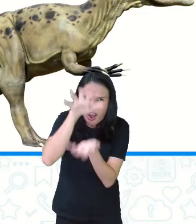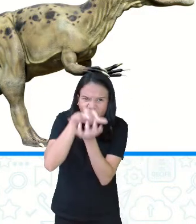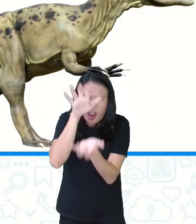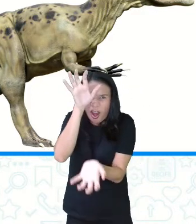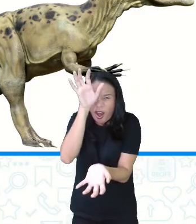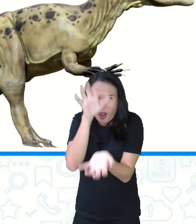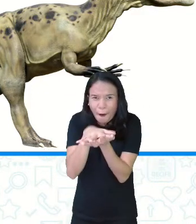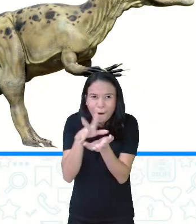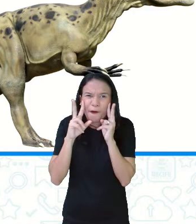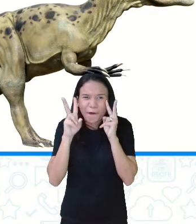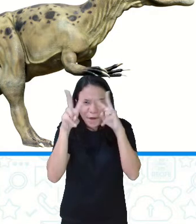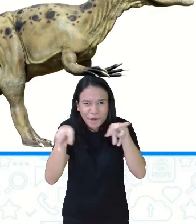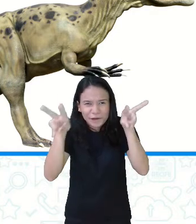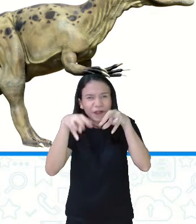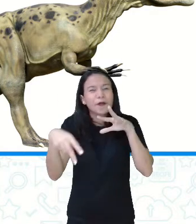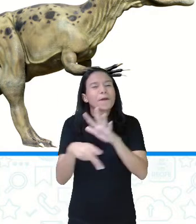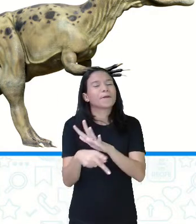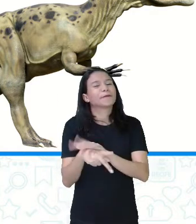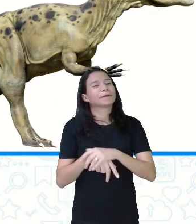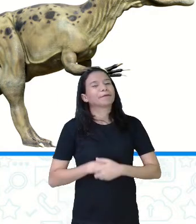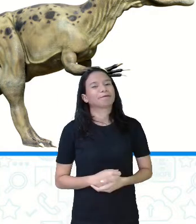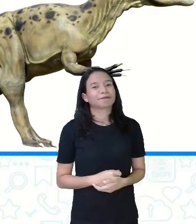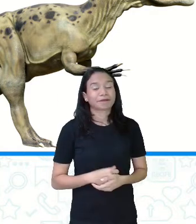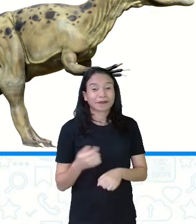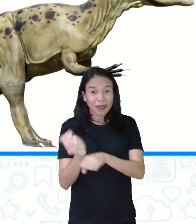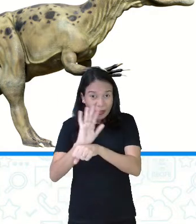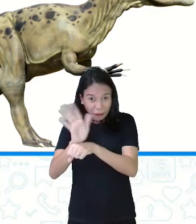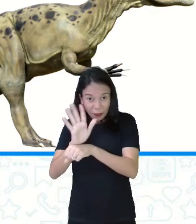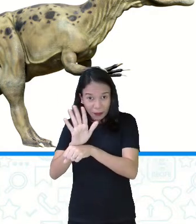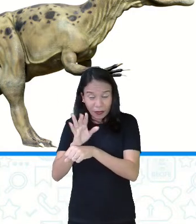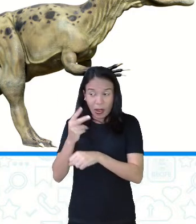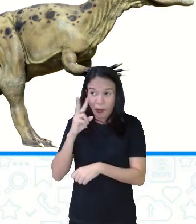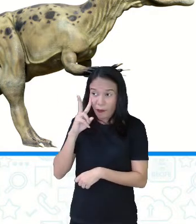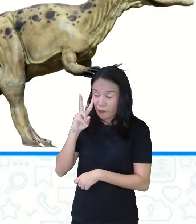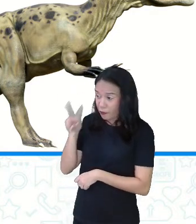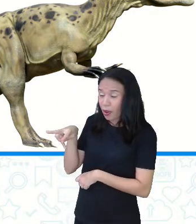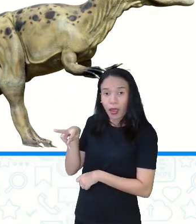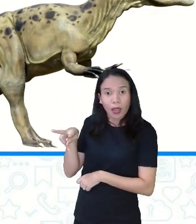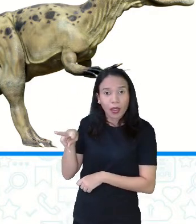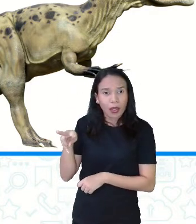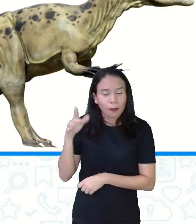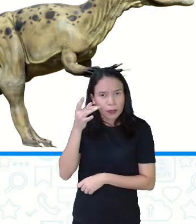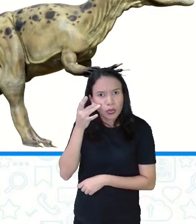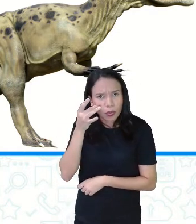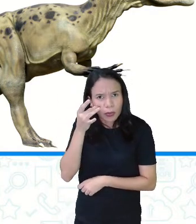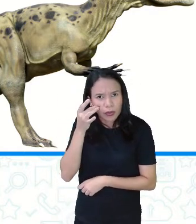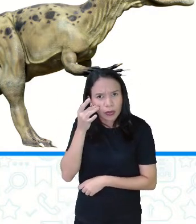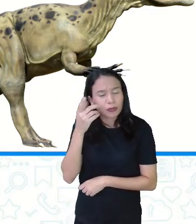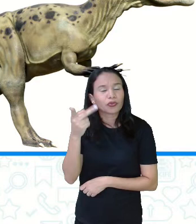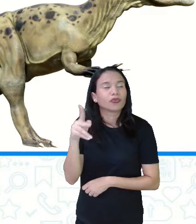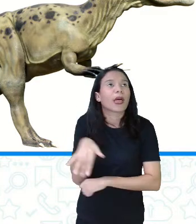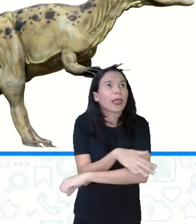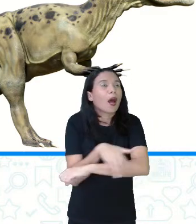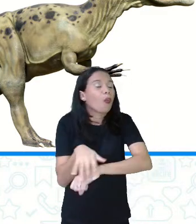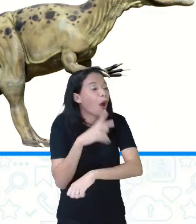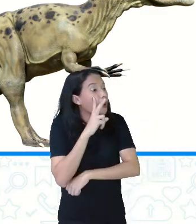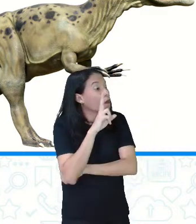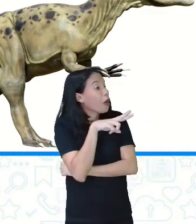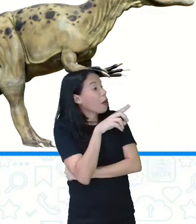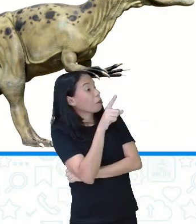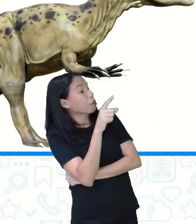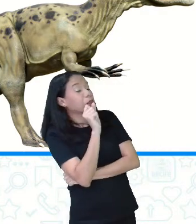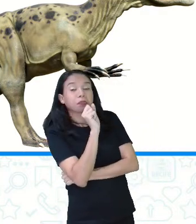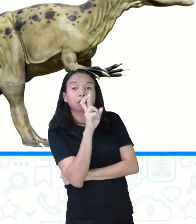daqueles filmes de dinossauro. Então, você consegue ver um dinossauro pessoalmente, você vai num zoológico ou vai